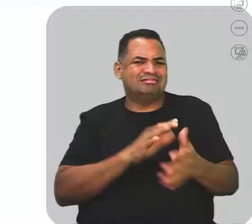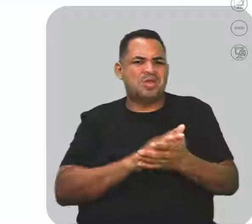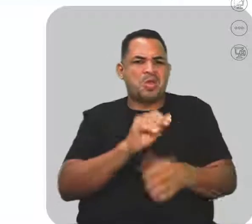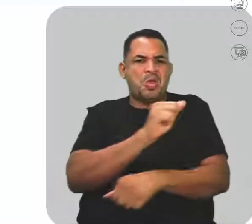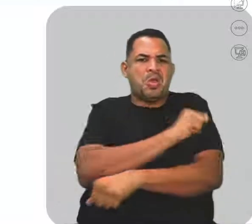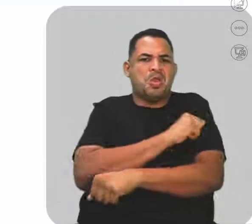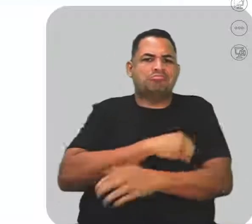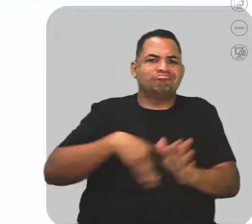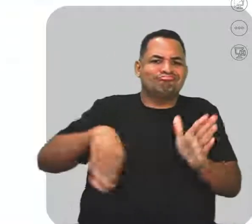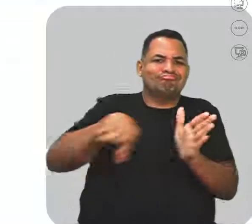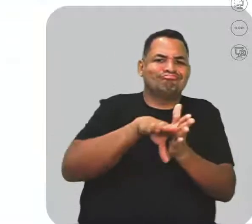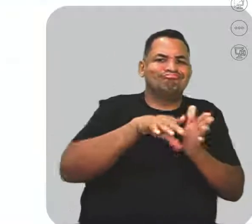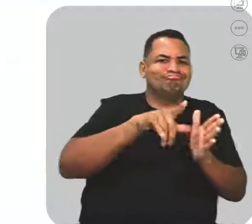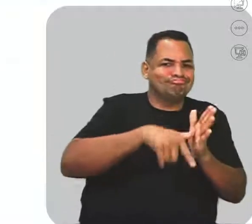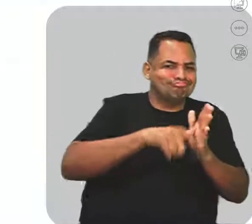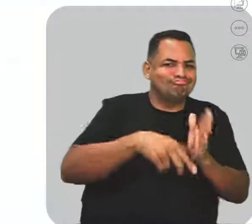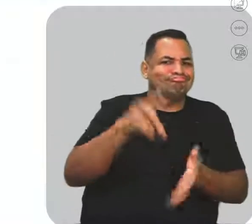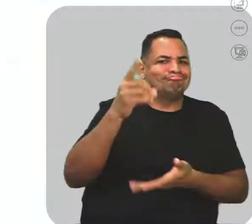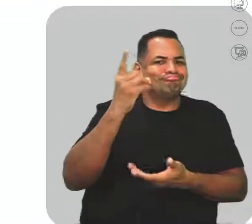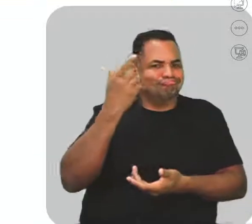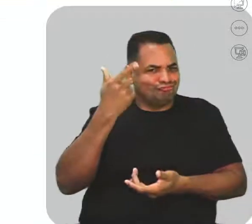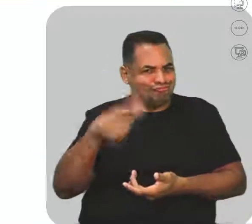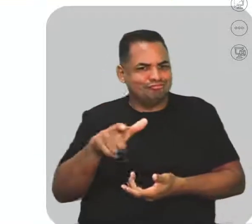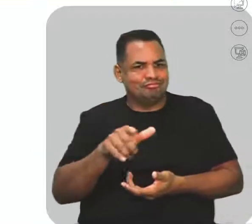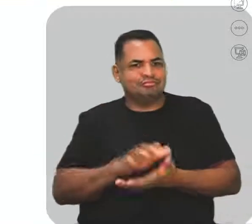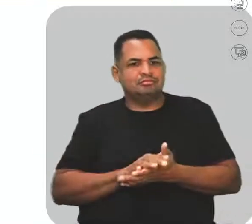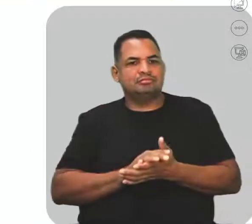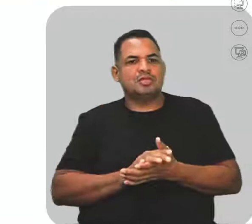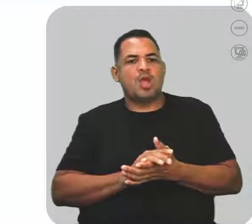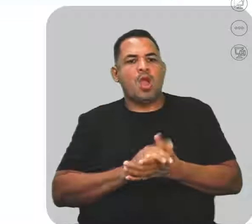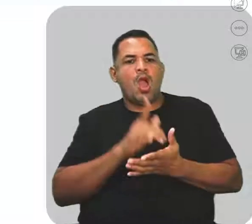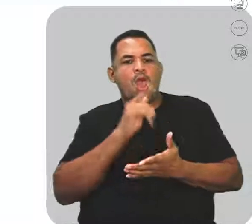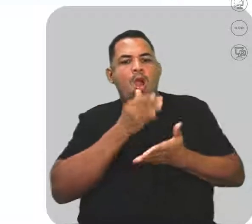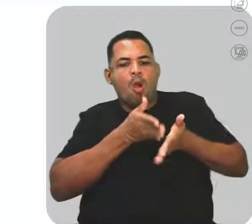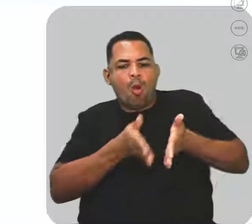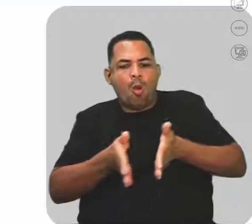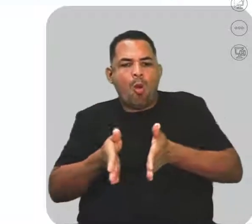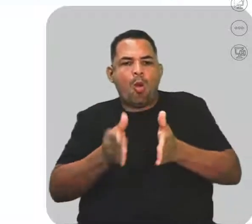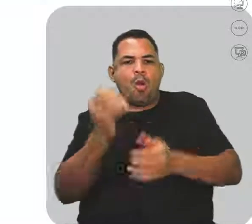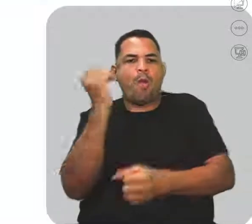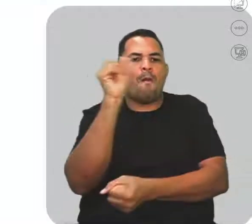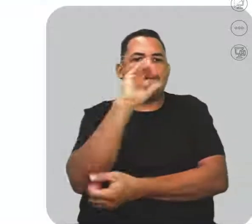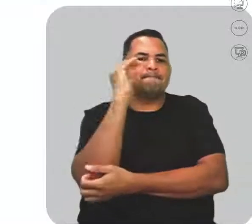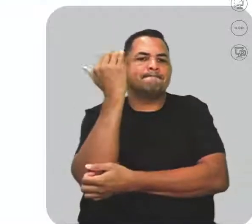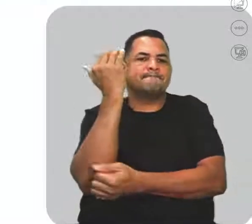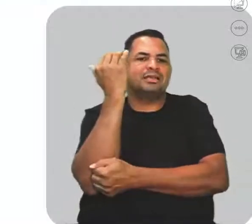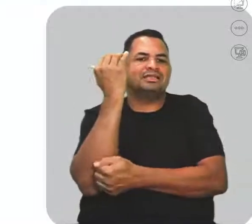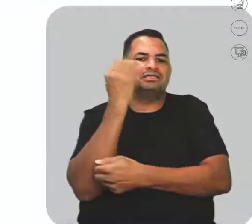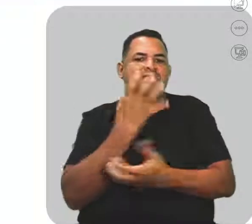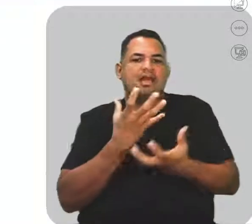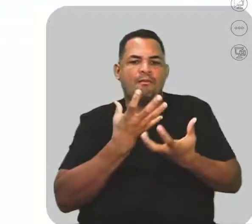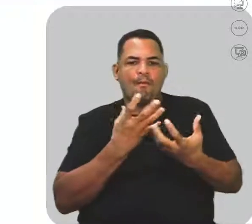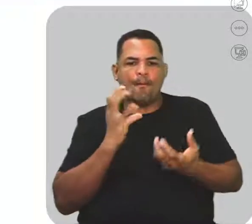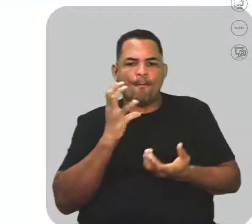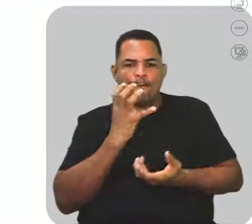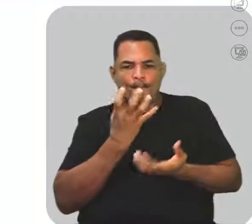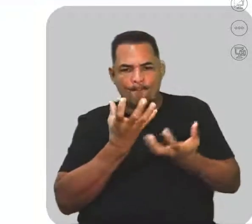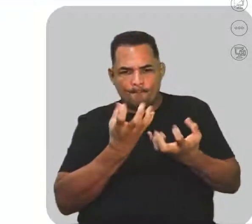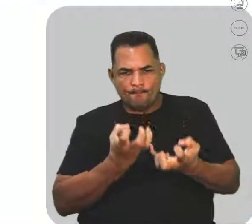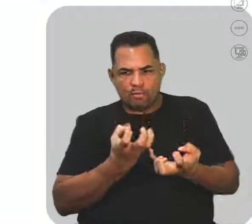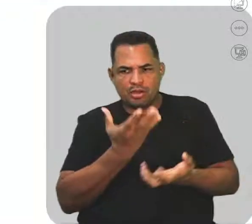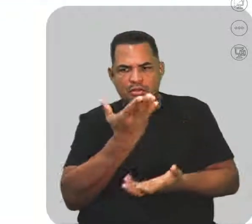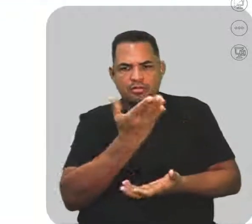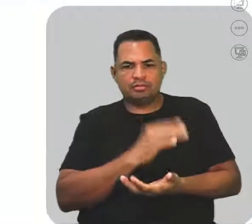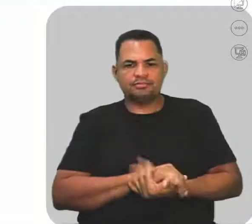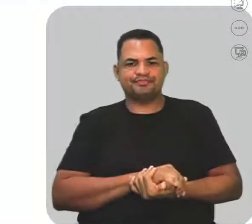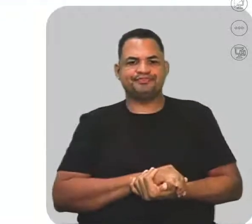chegaram atrasados novamente. O rio Madeira está seco. Então, nesse caso, as três